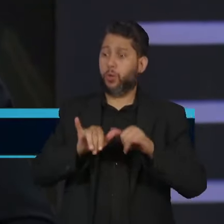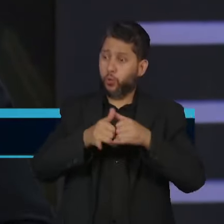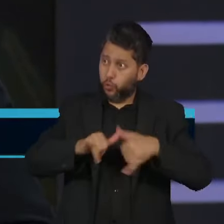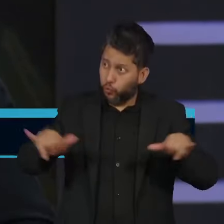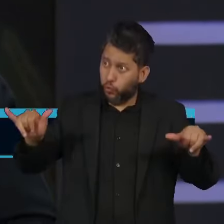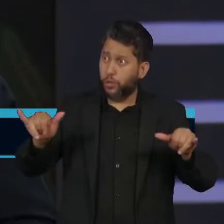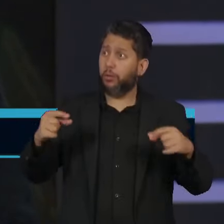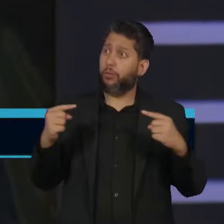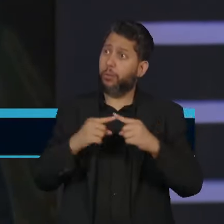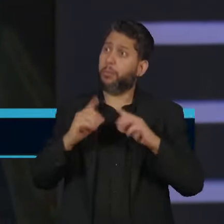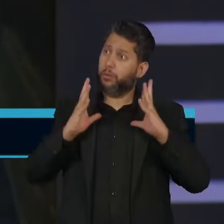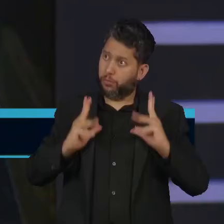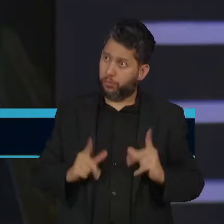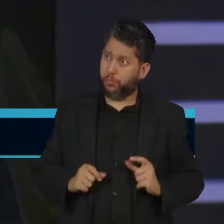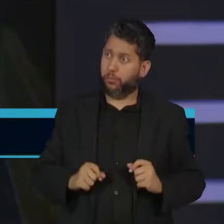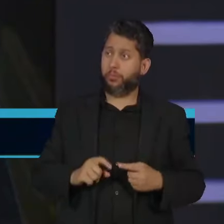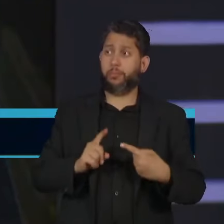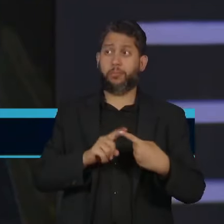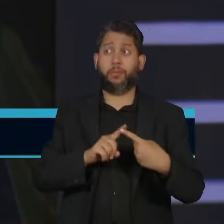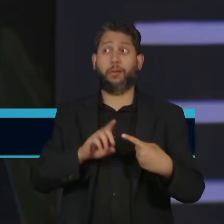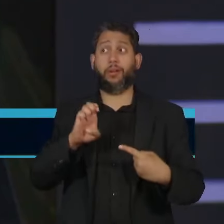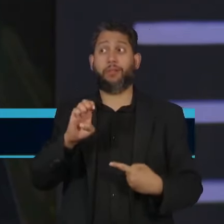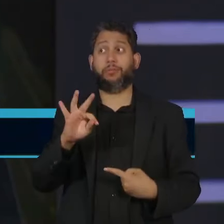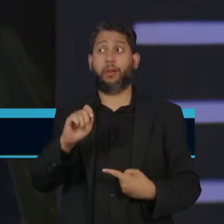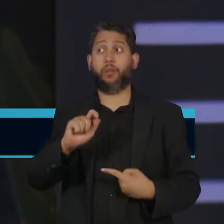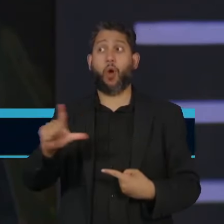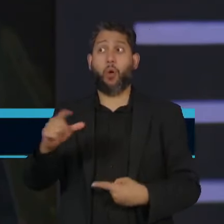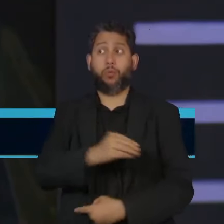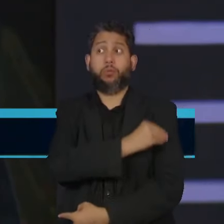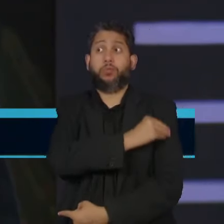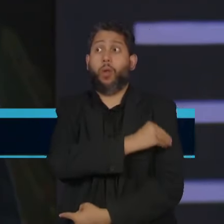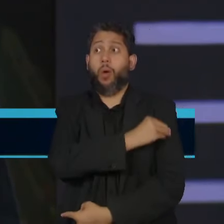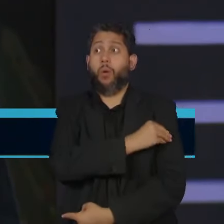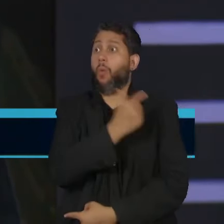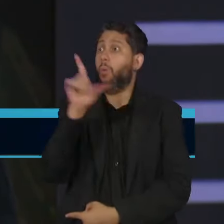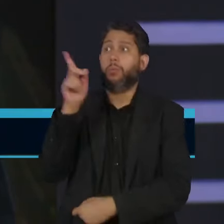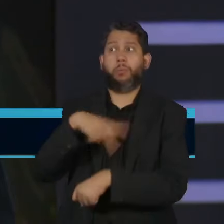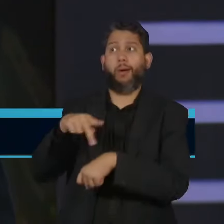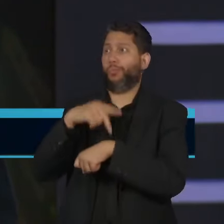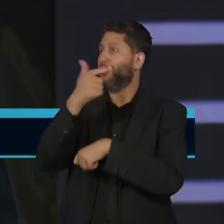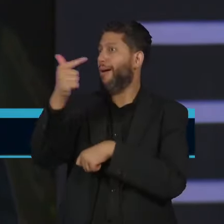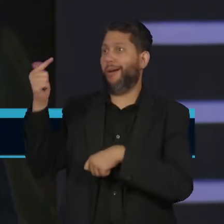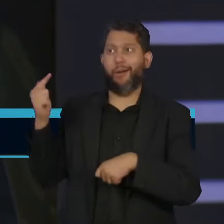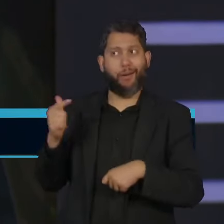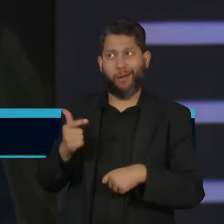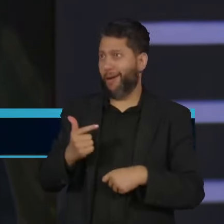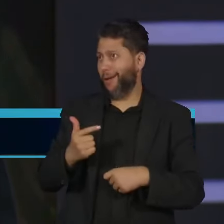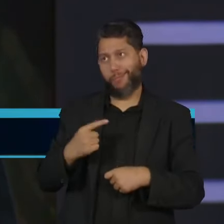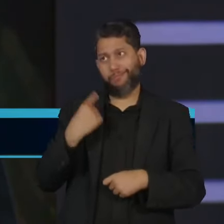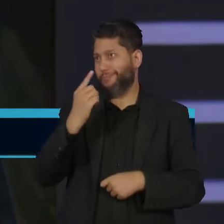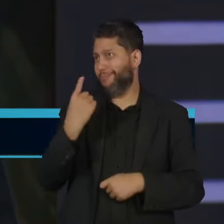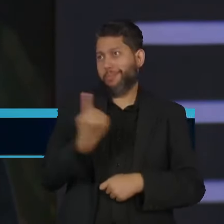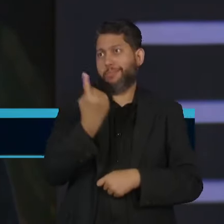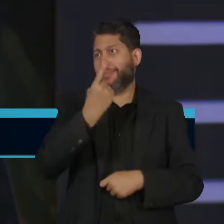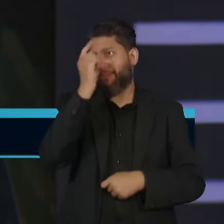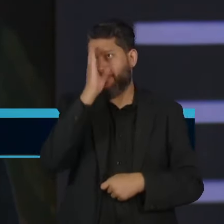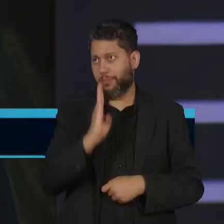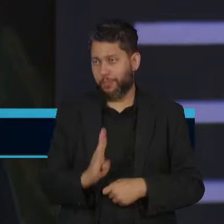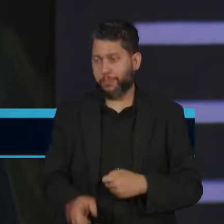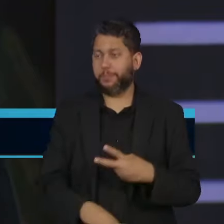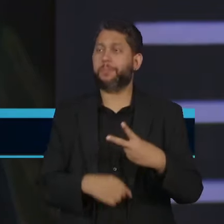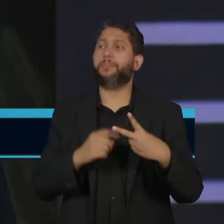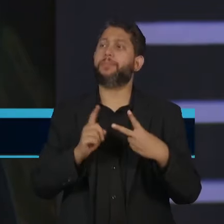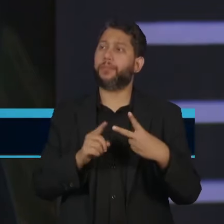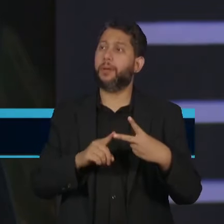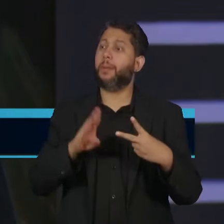elétrica limpa, nós temos etanol, que hoje nenhum país do mundo movimenta seus veículos com etanol como nós aqui no Brasil. Nós temos